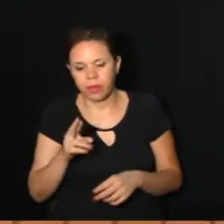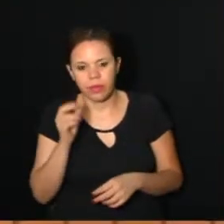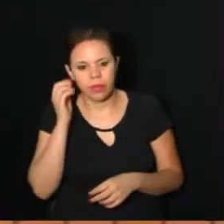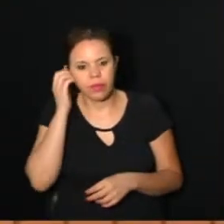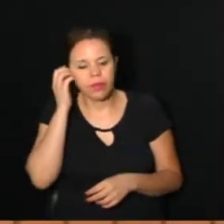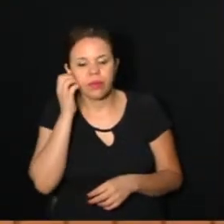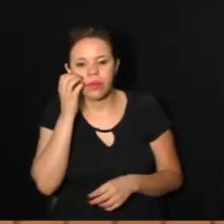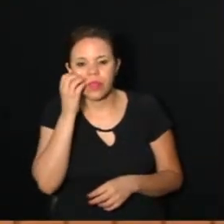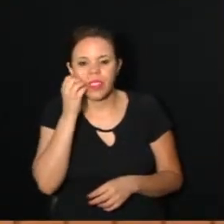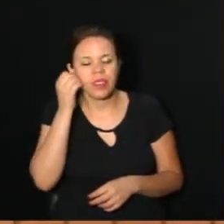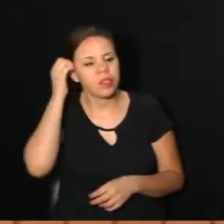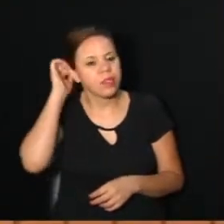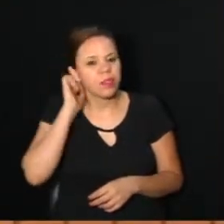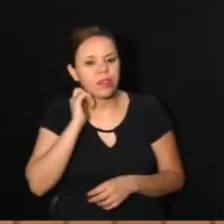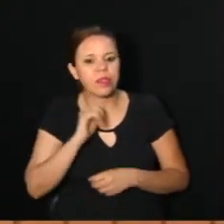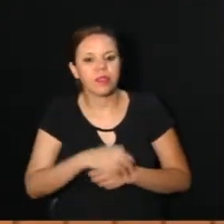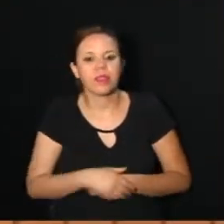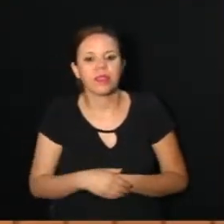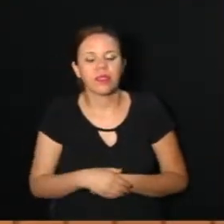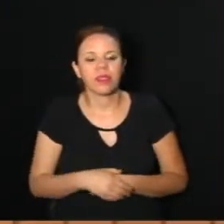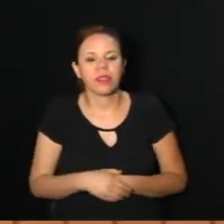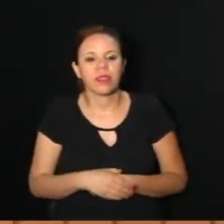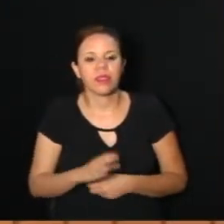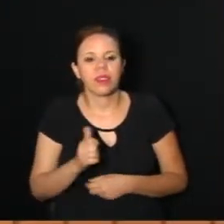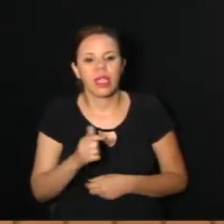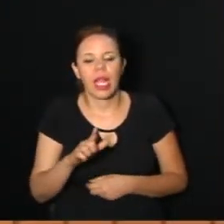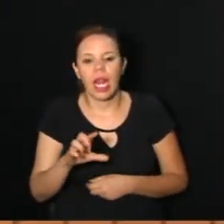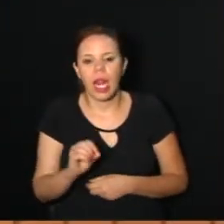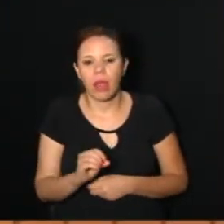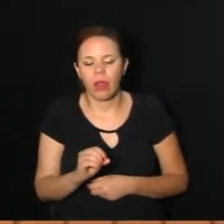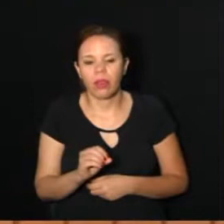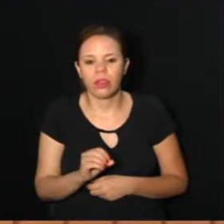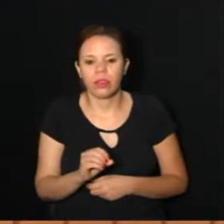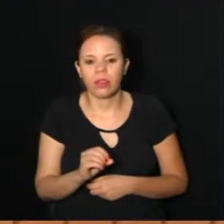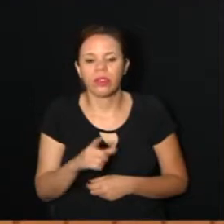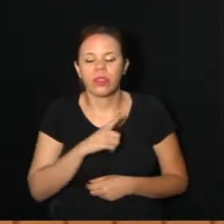alguma coisa? Não. Carlão, com relação à Anvisa, você tem plena